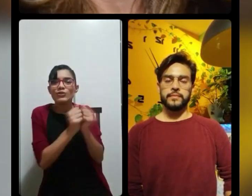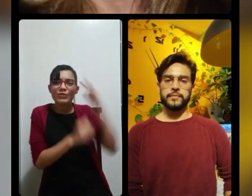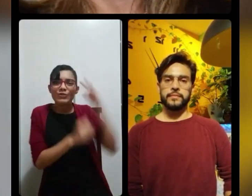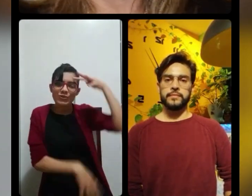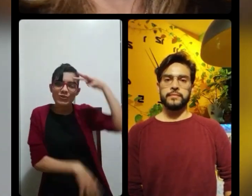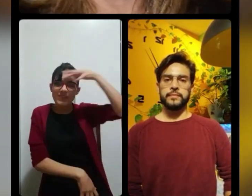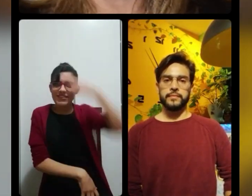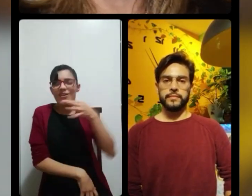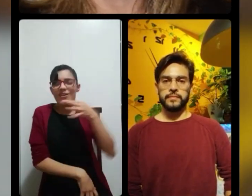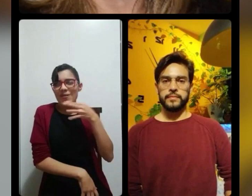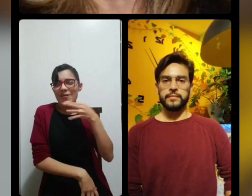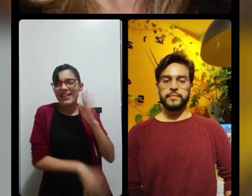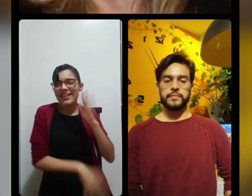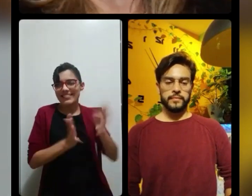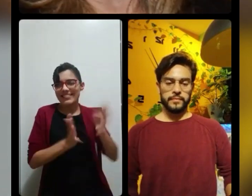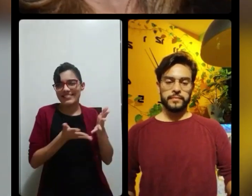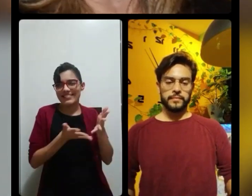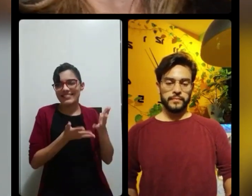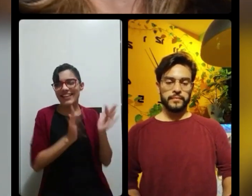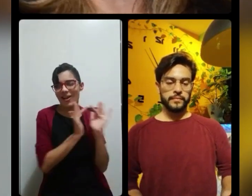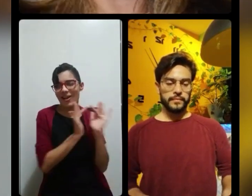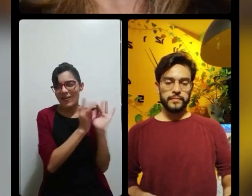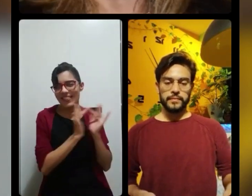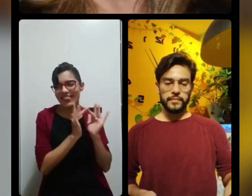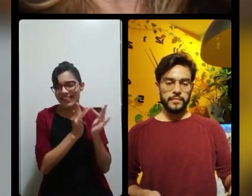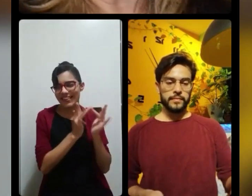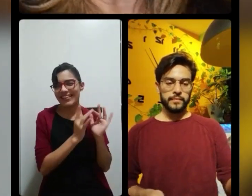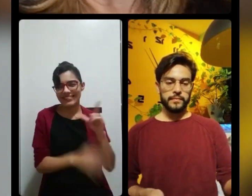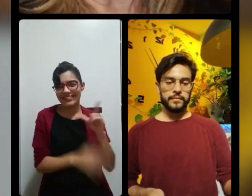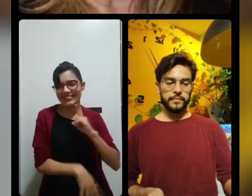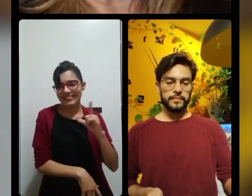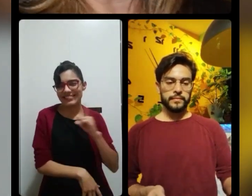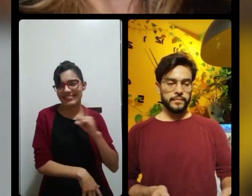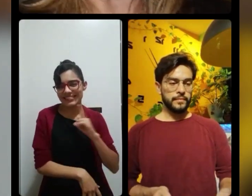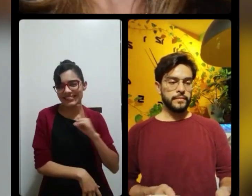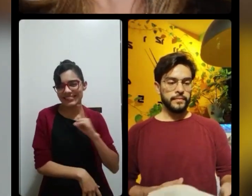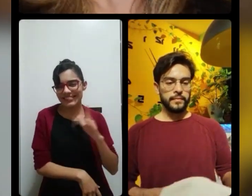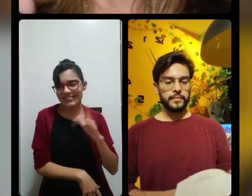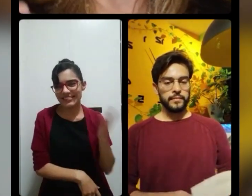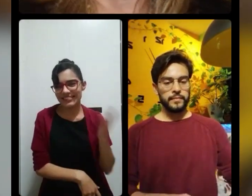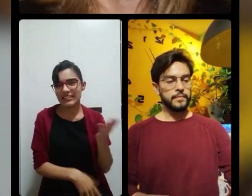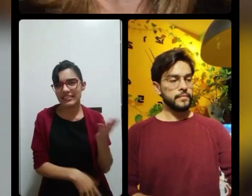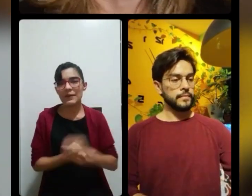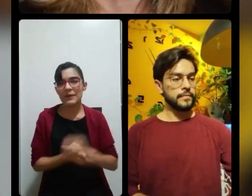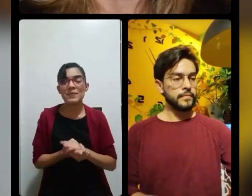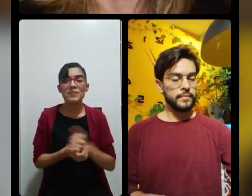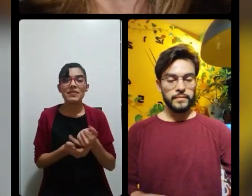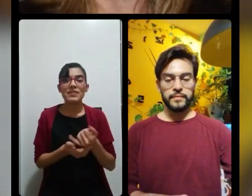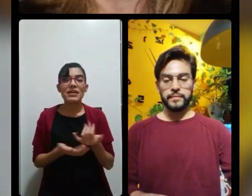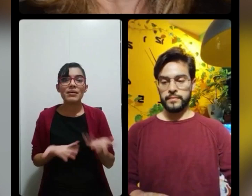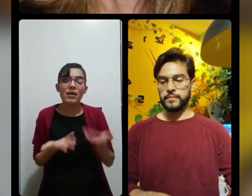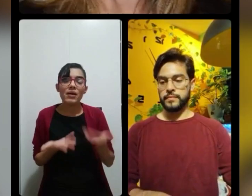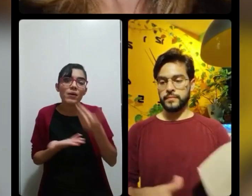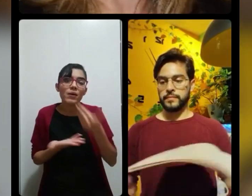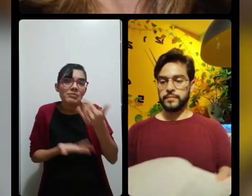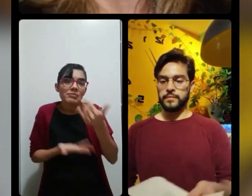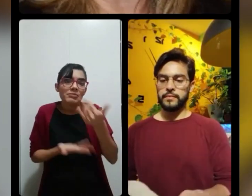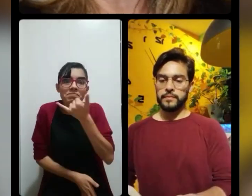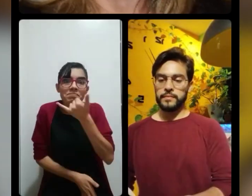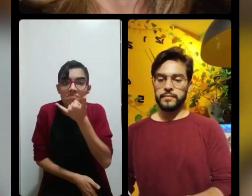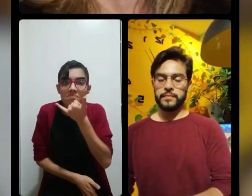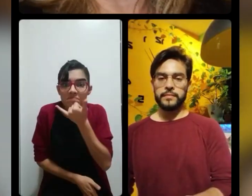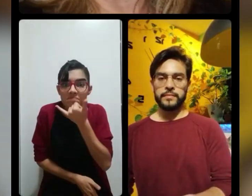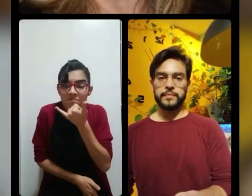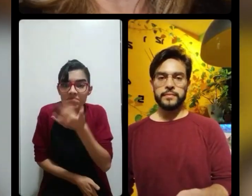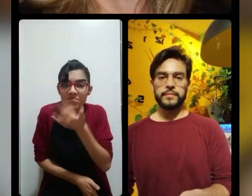auxiliando. Eu peço assim já desculpa, não por ela, não se trata disso, mas é porque é a nossa primeira transmissão